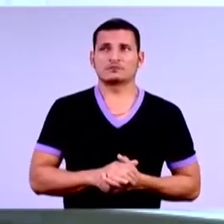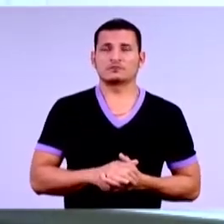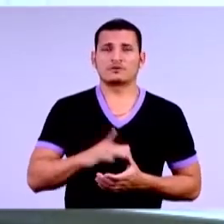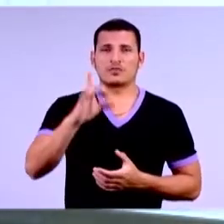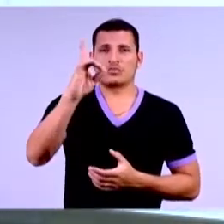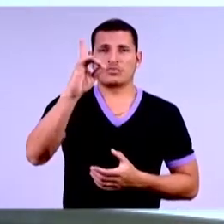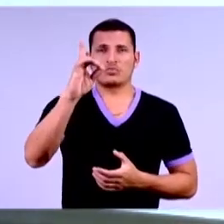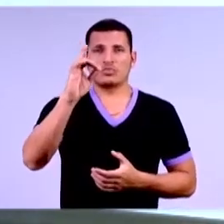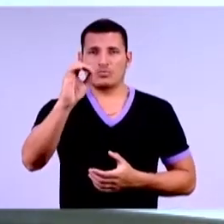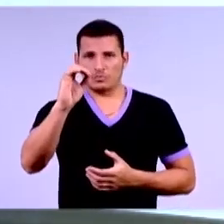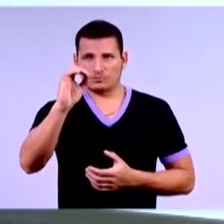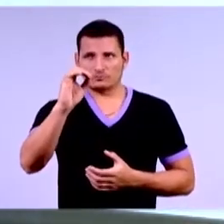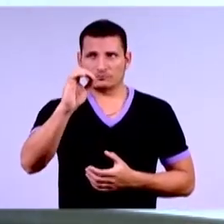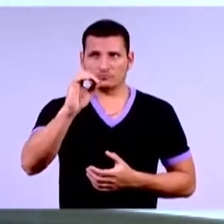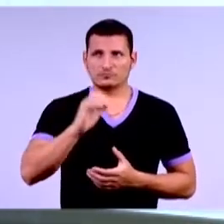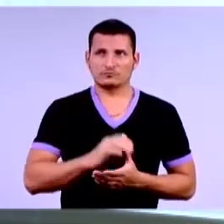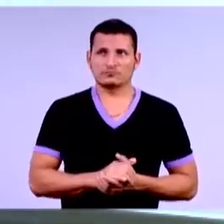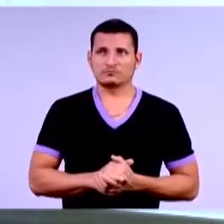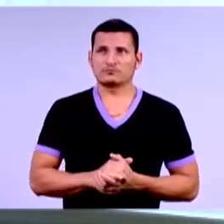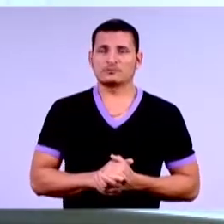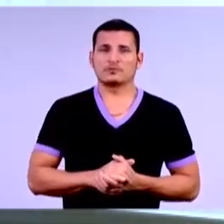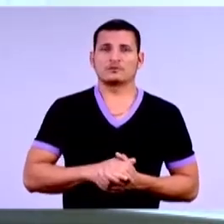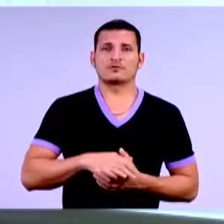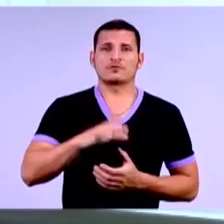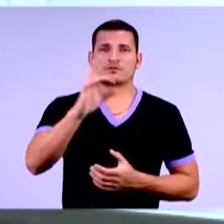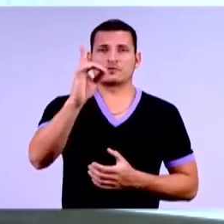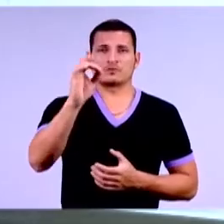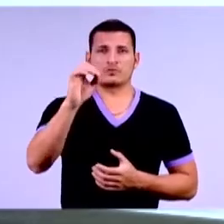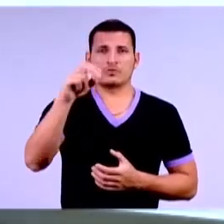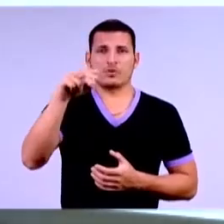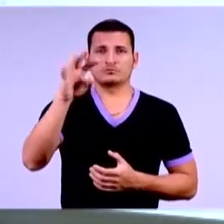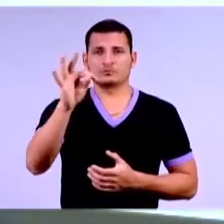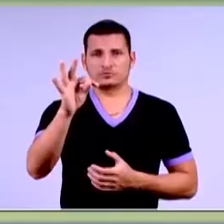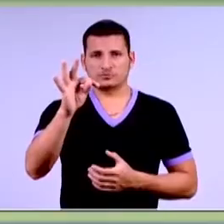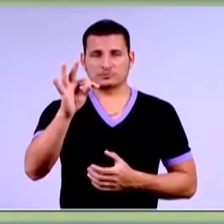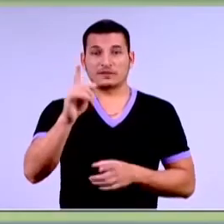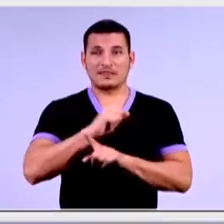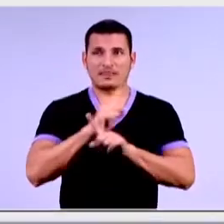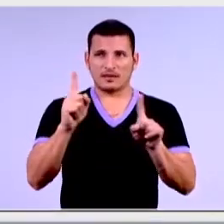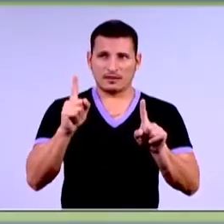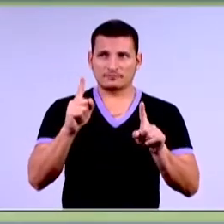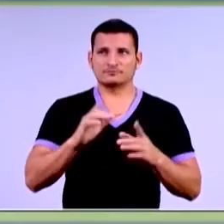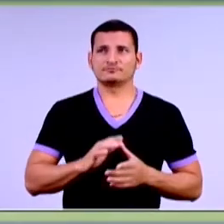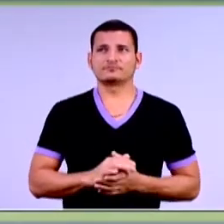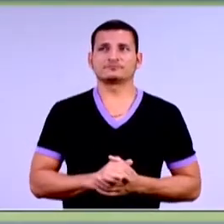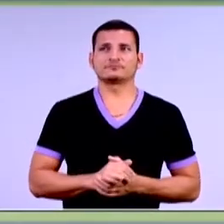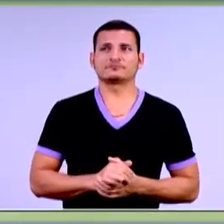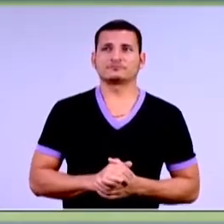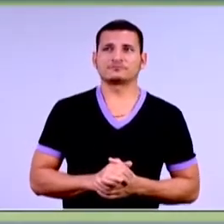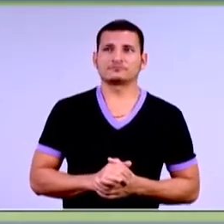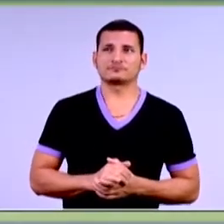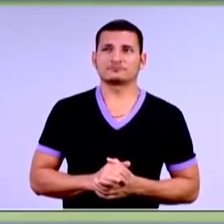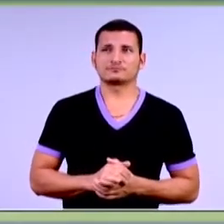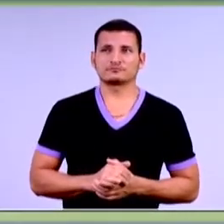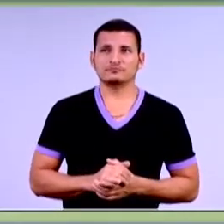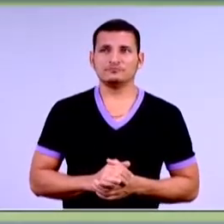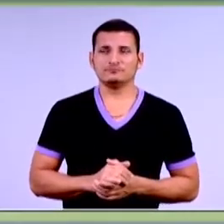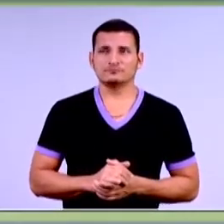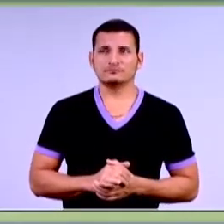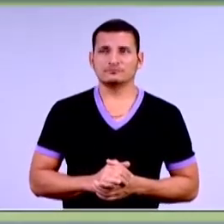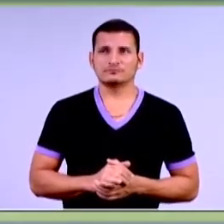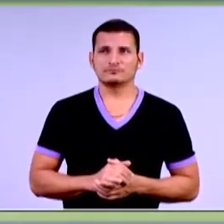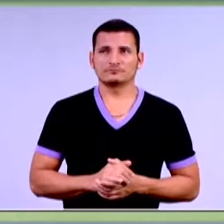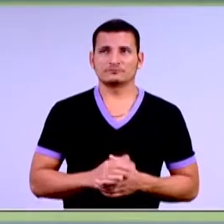interrogativa e dons para negar ok muito bem a nós agora temos